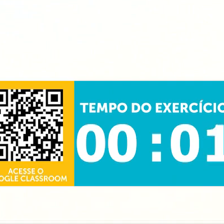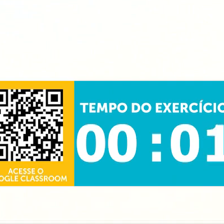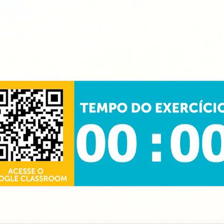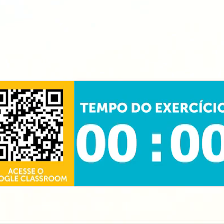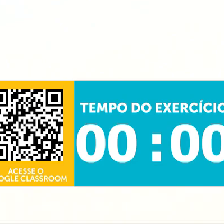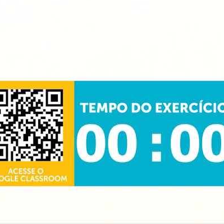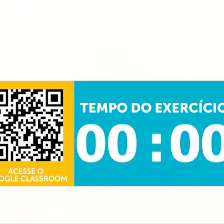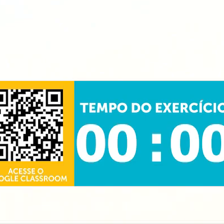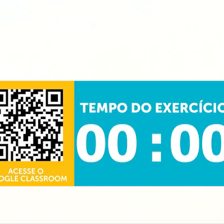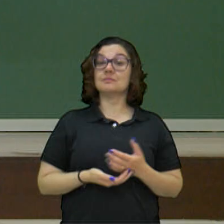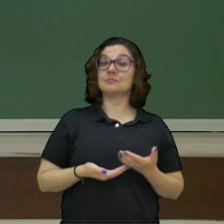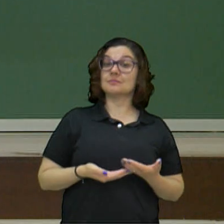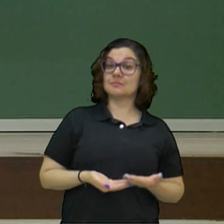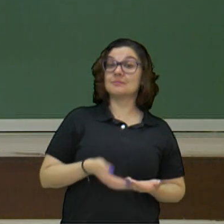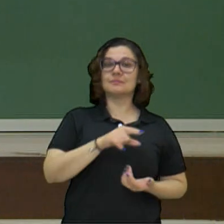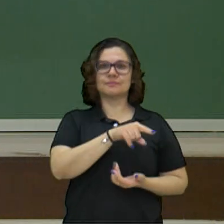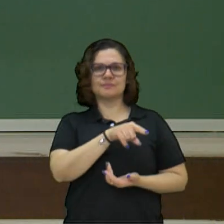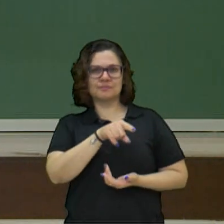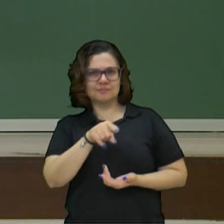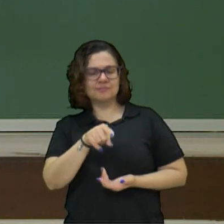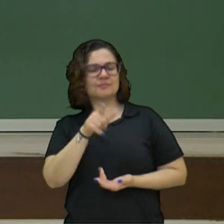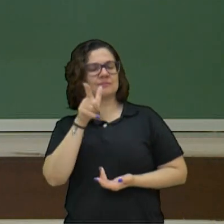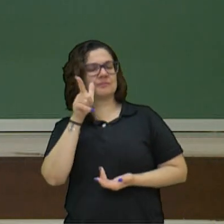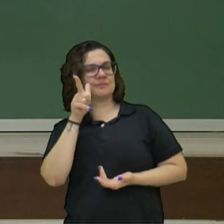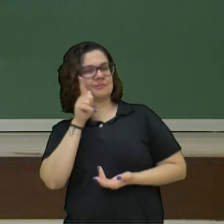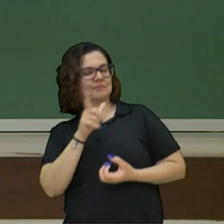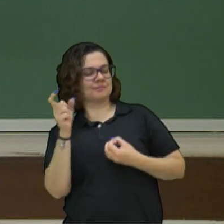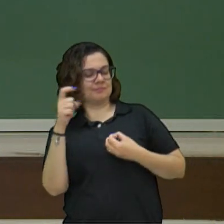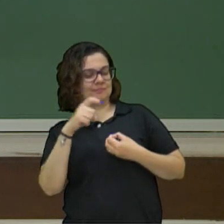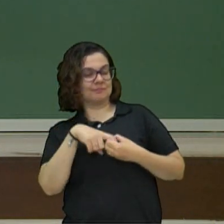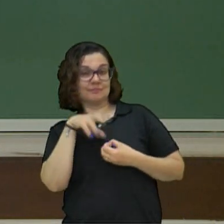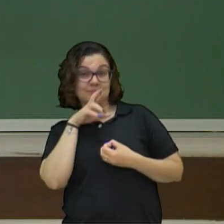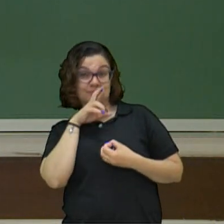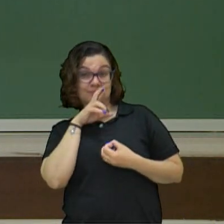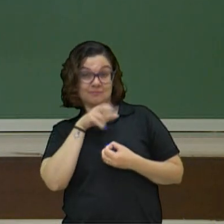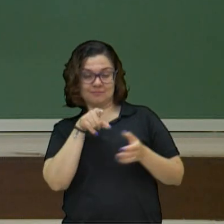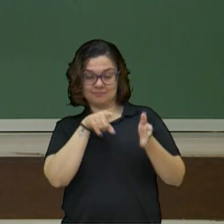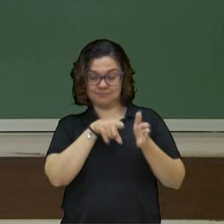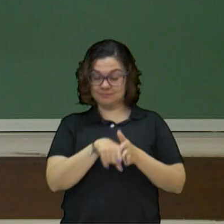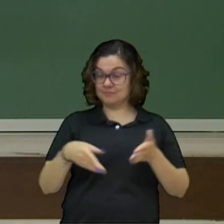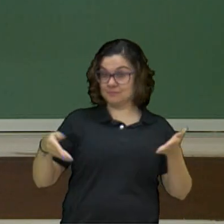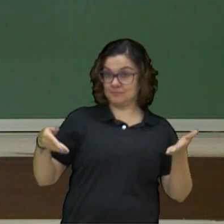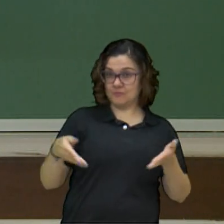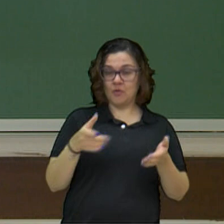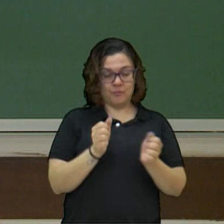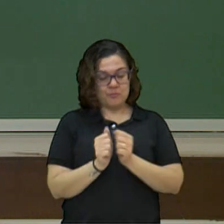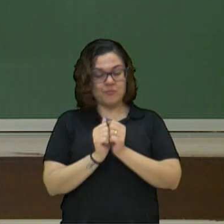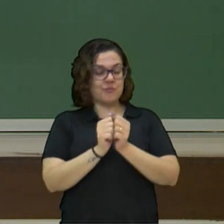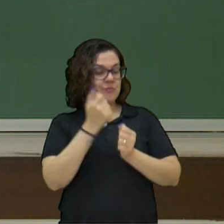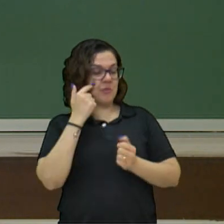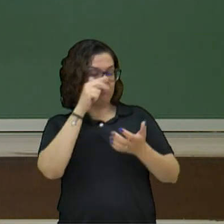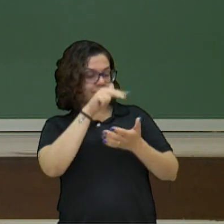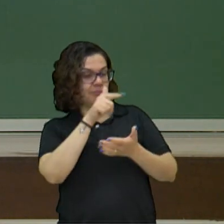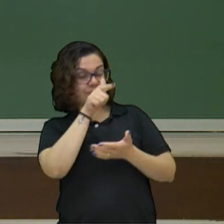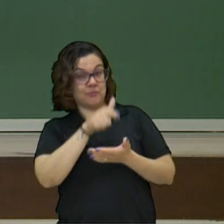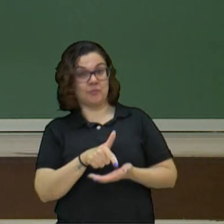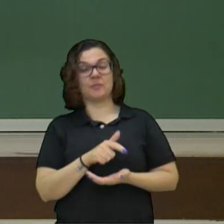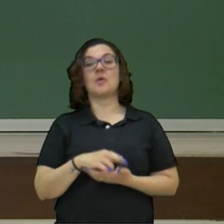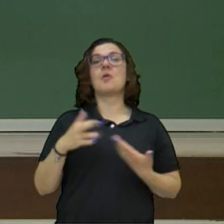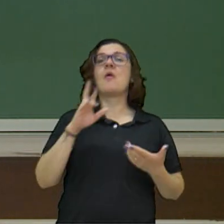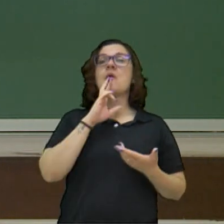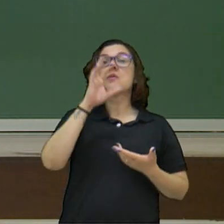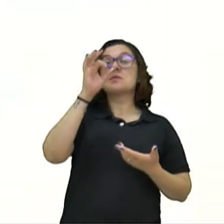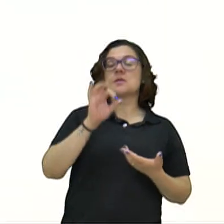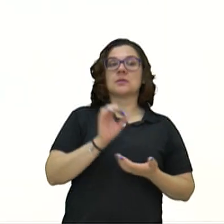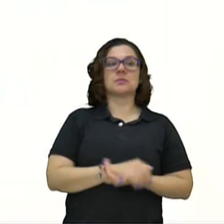aí oi e aí galerinha vamos lá vamos responder mas esse quis então vamos juntos fazer a releitura aqui e vamos a